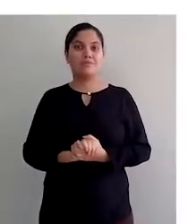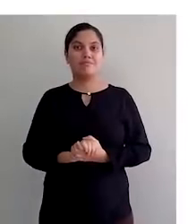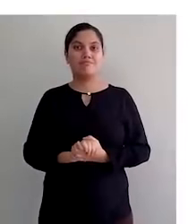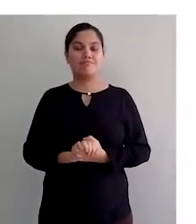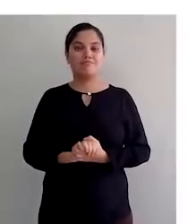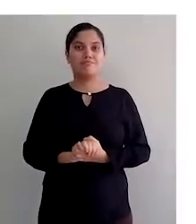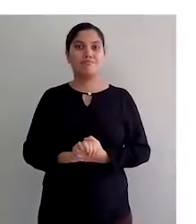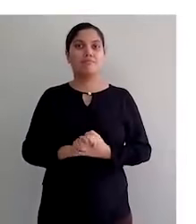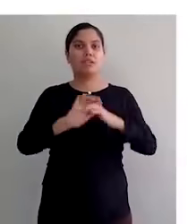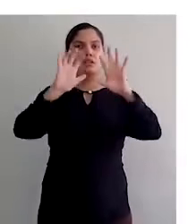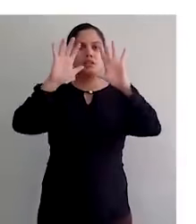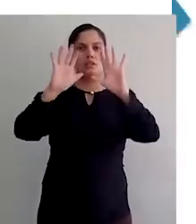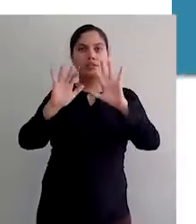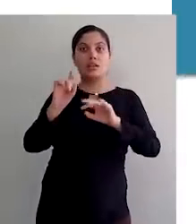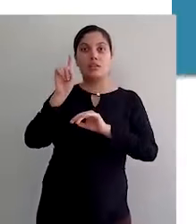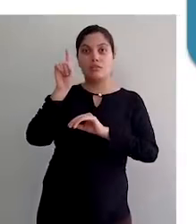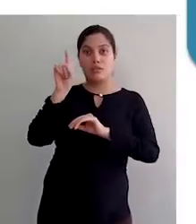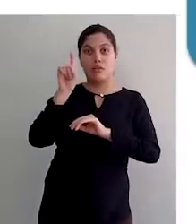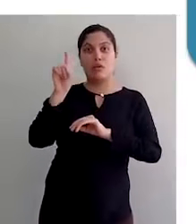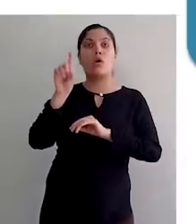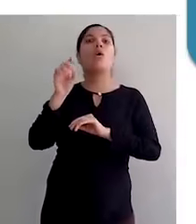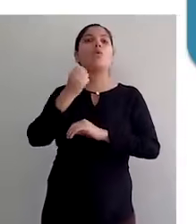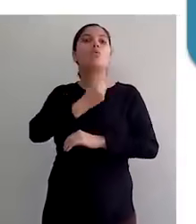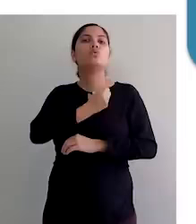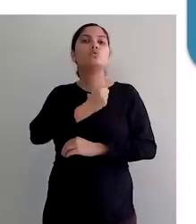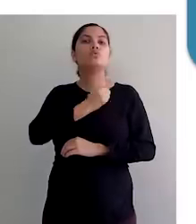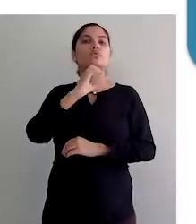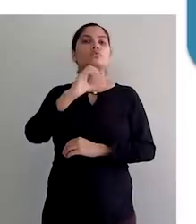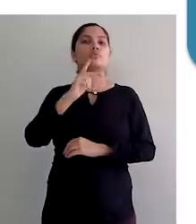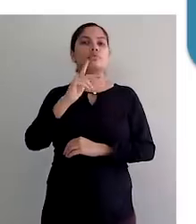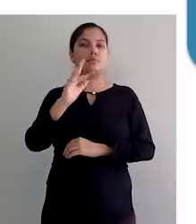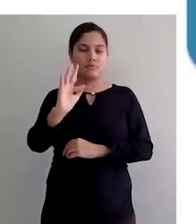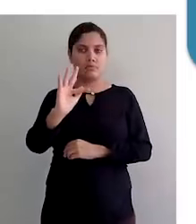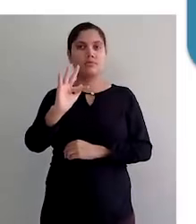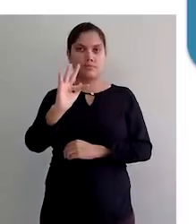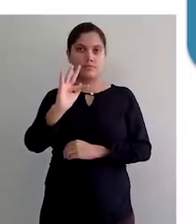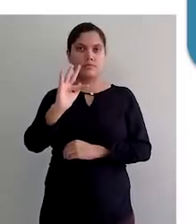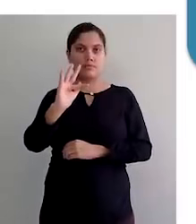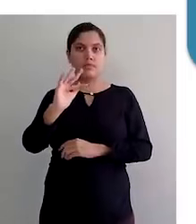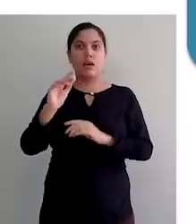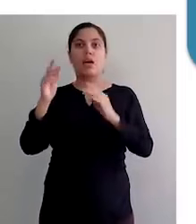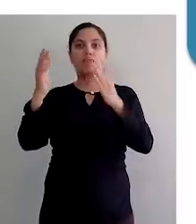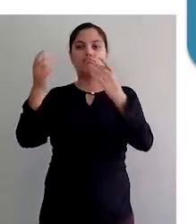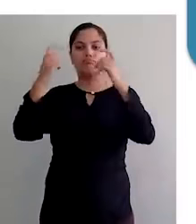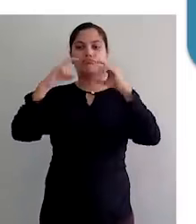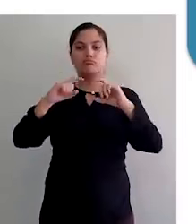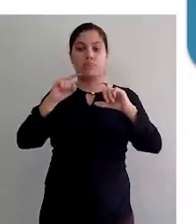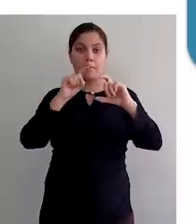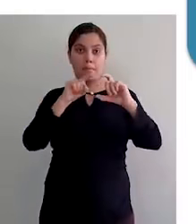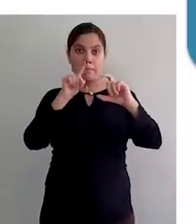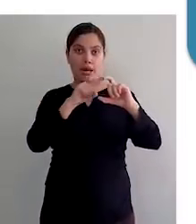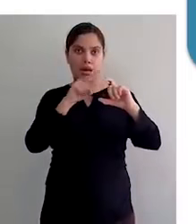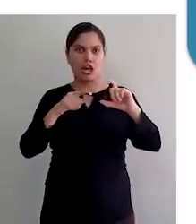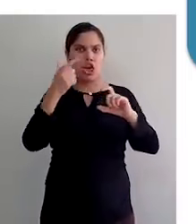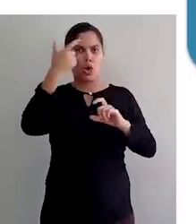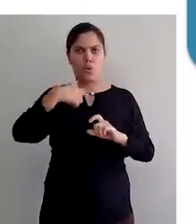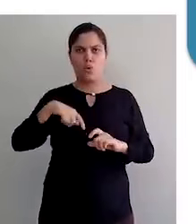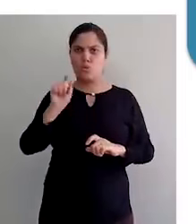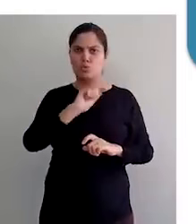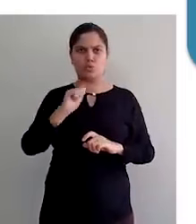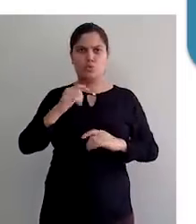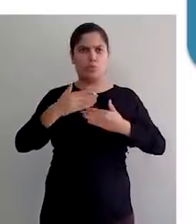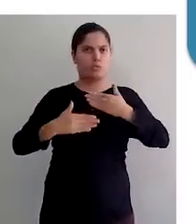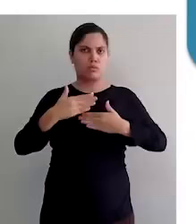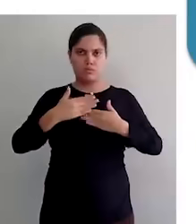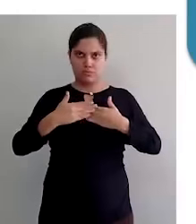Digite aqui o número do seu CPF. Marque a opção Não sou um robô e clique em